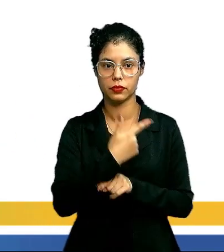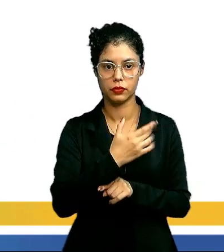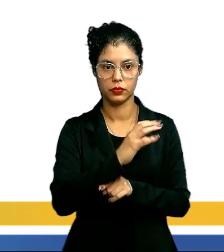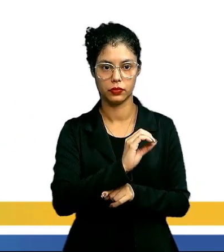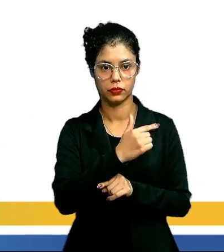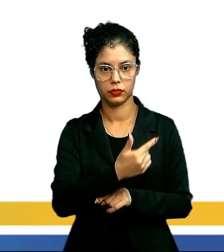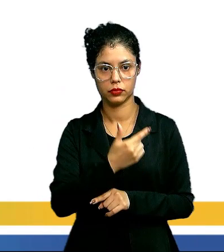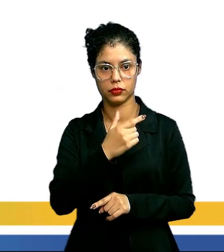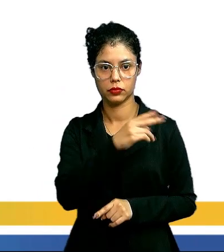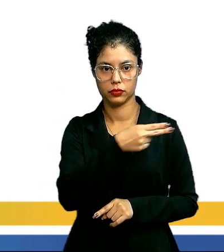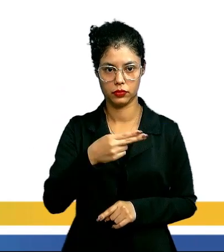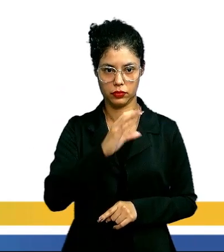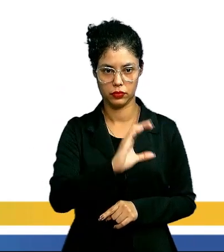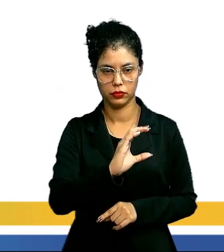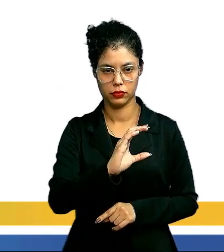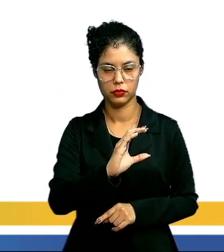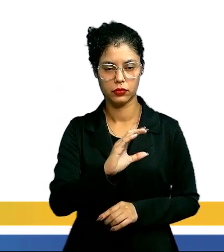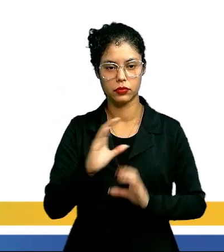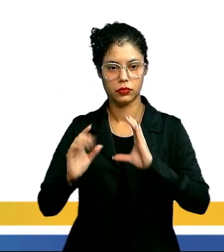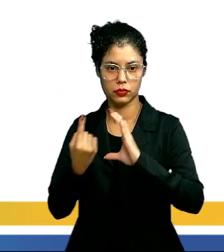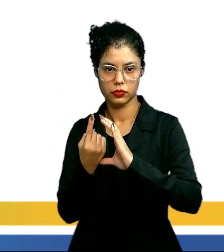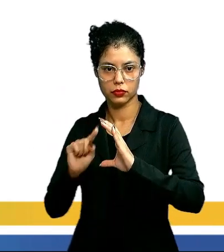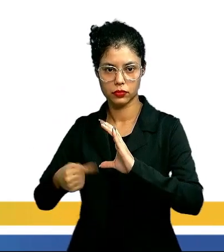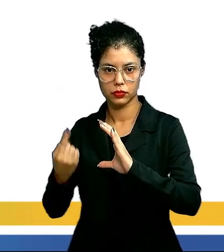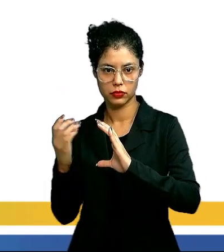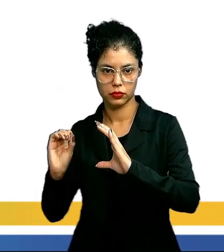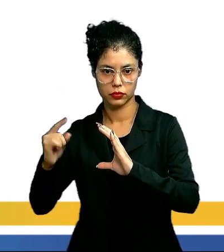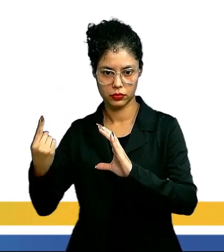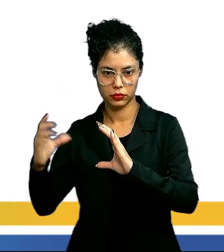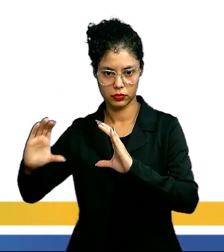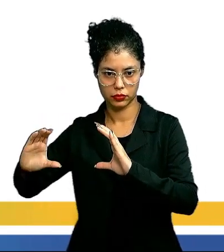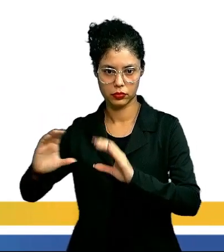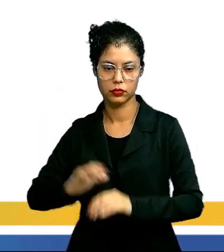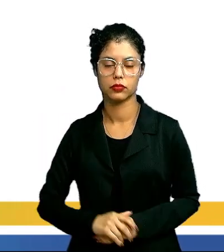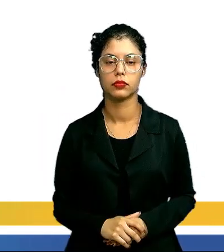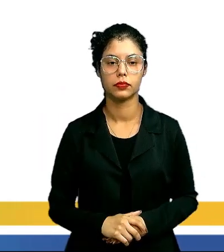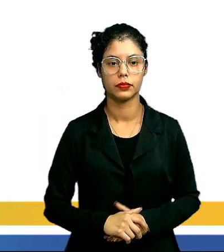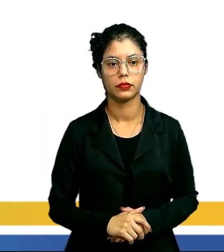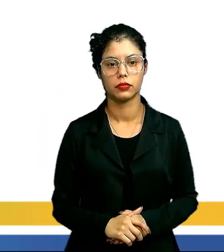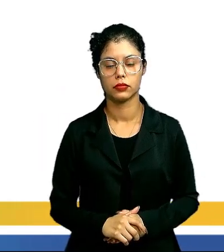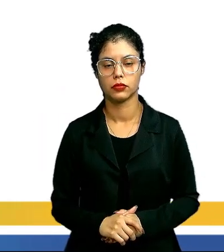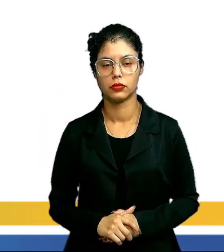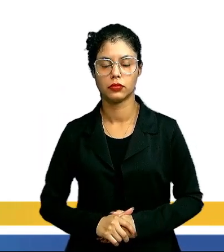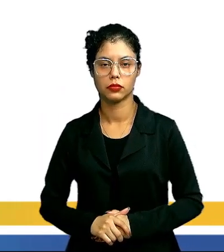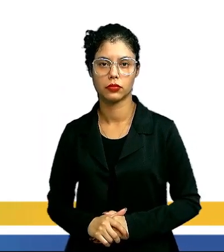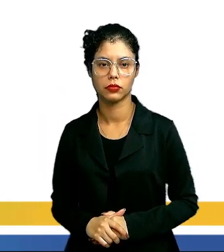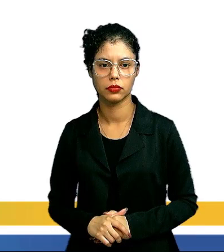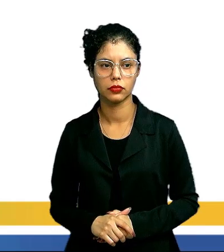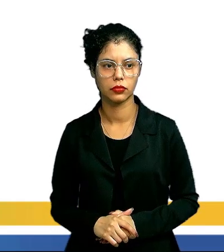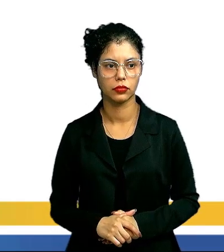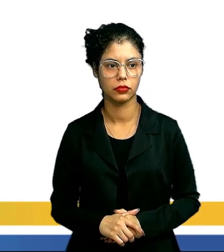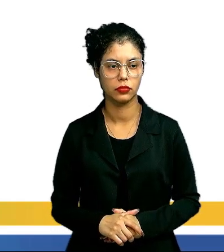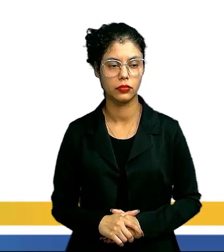ficando então 202 igual a capital vezes 1,01